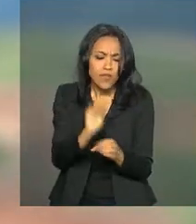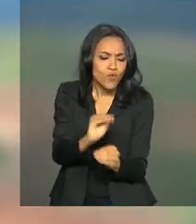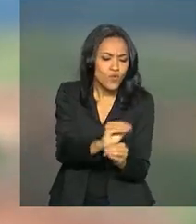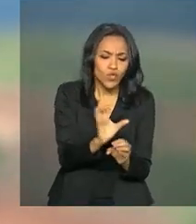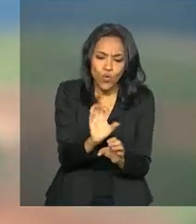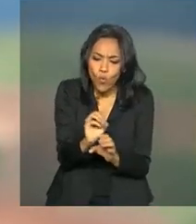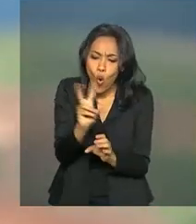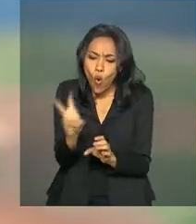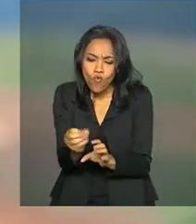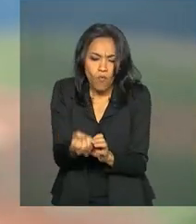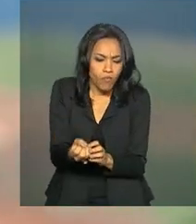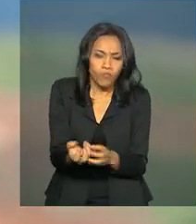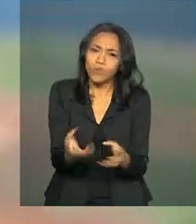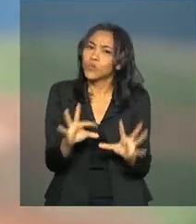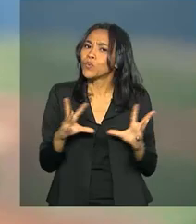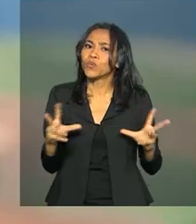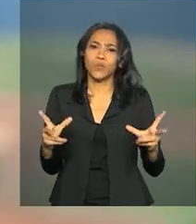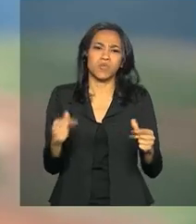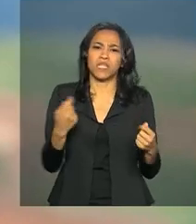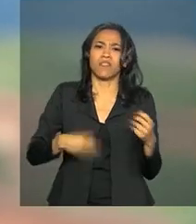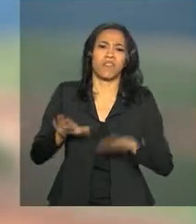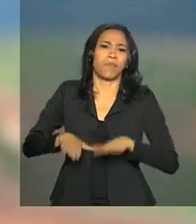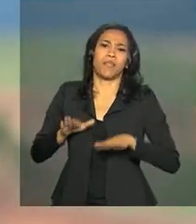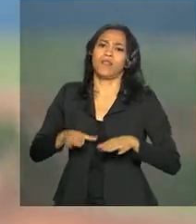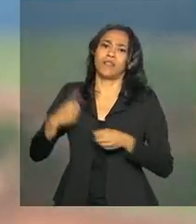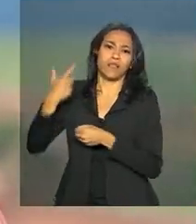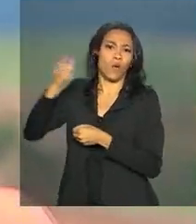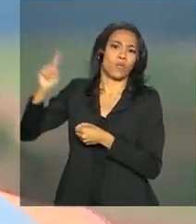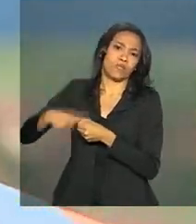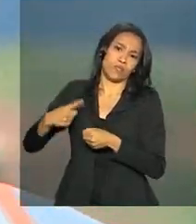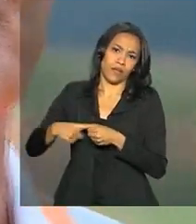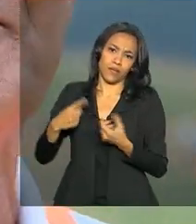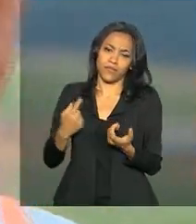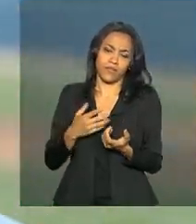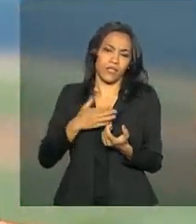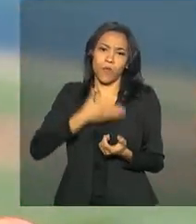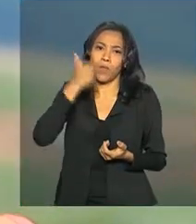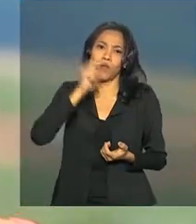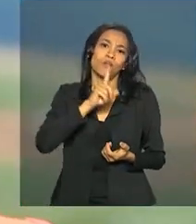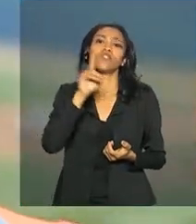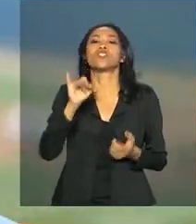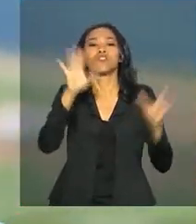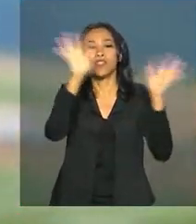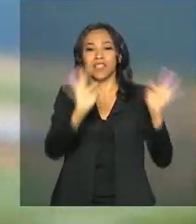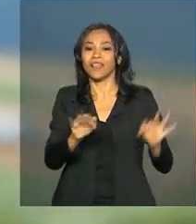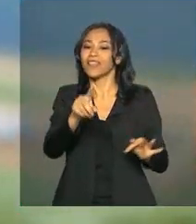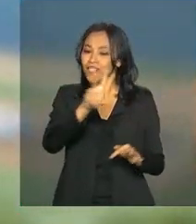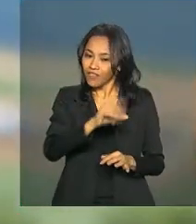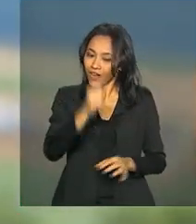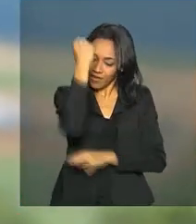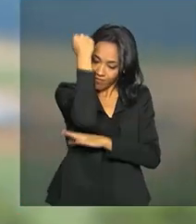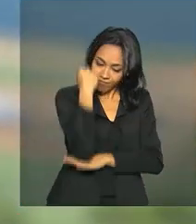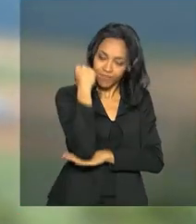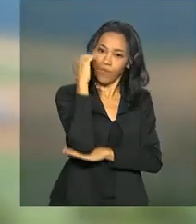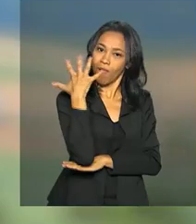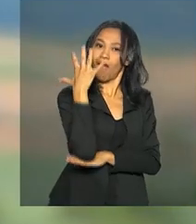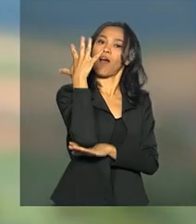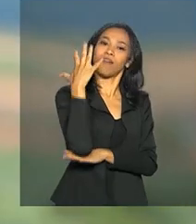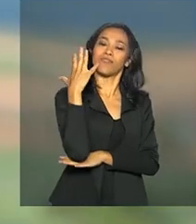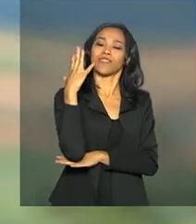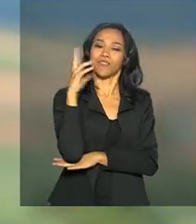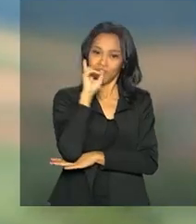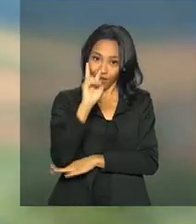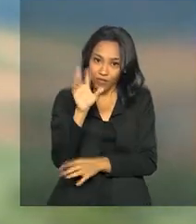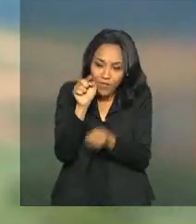caipira, tudo aqui sem comprar, sem depender de Mariana, vai ser o dia da maior felicidade. E a castanheira vai estar lá no meio da cidade? Com certeza, você já viu a